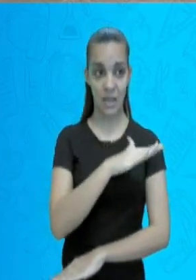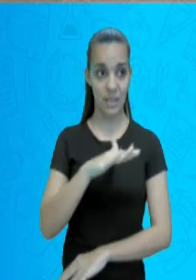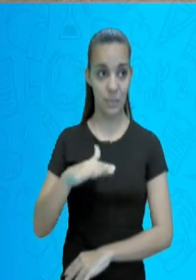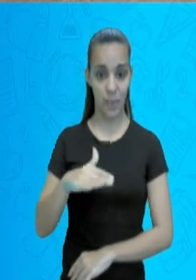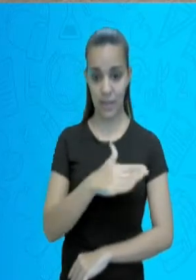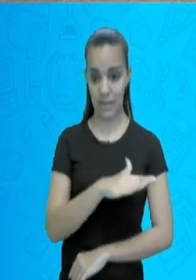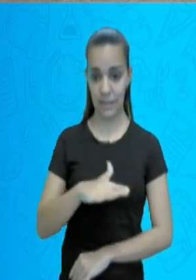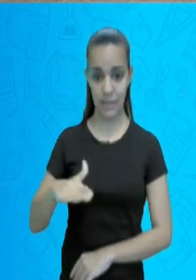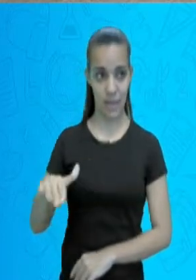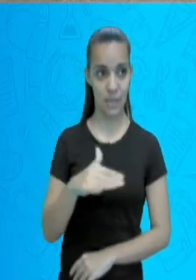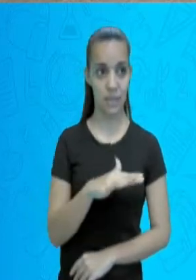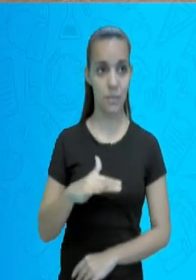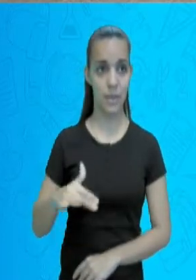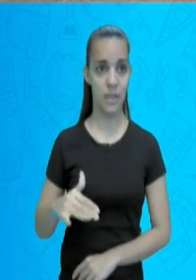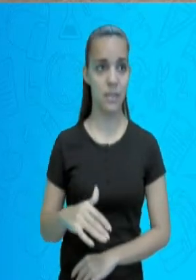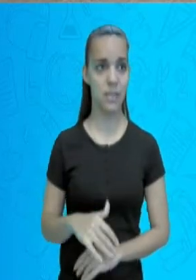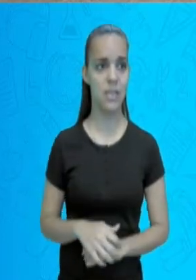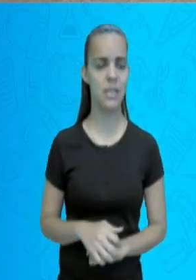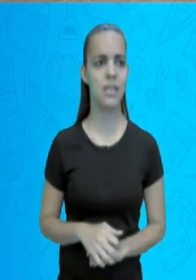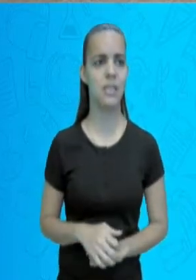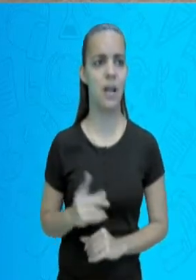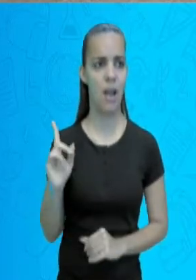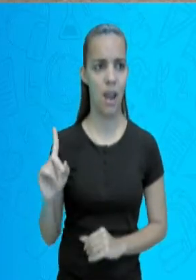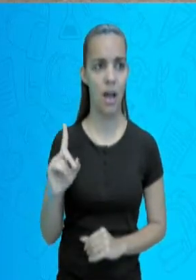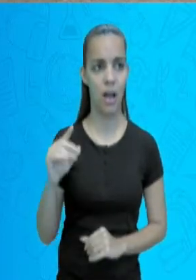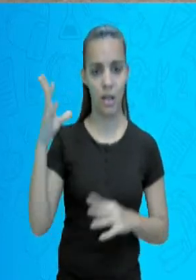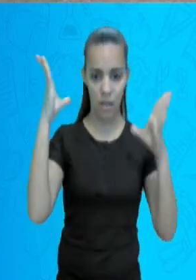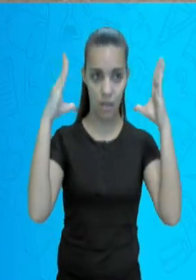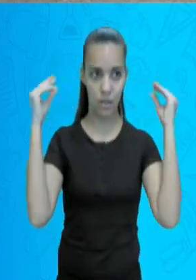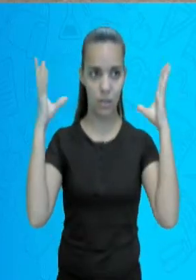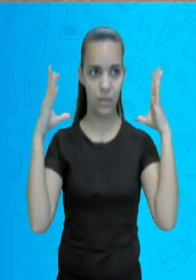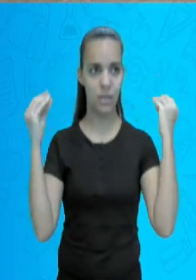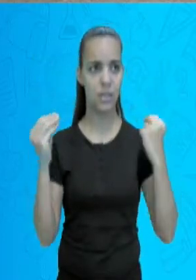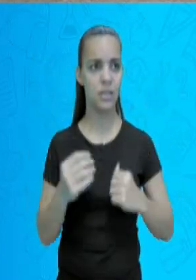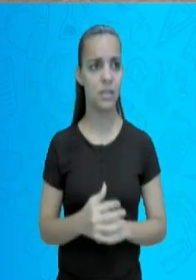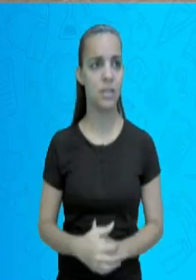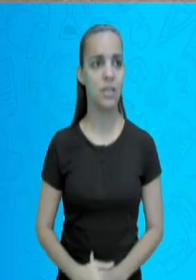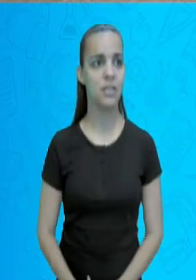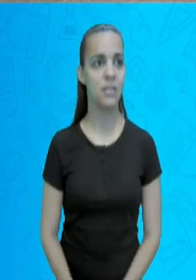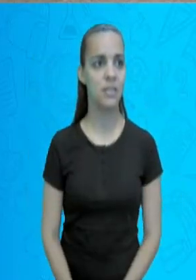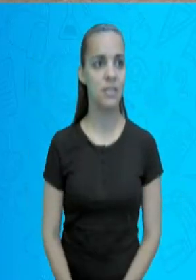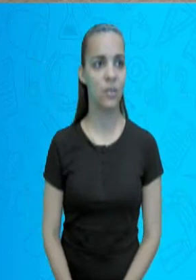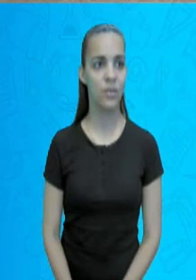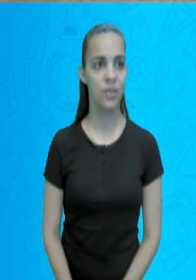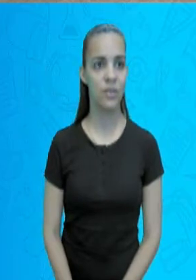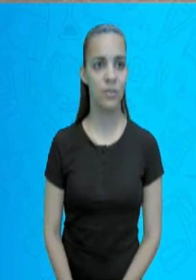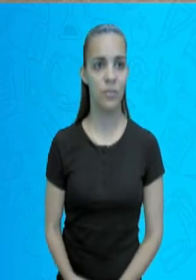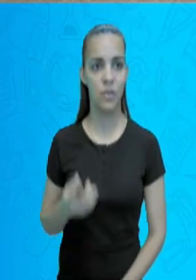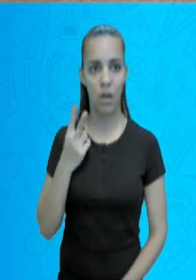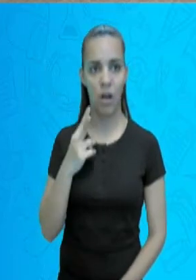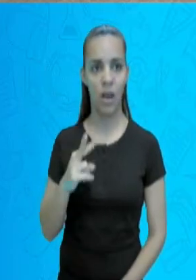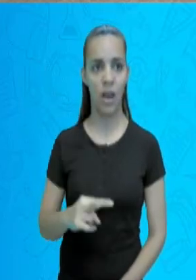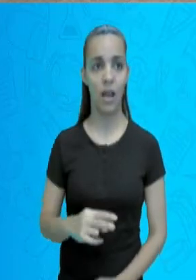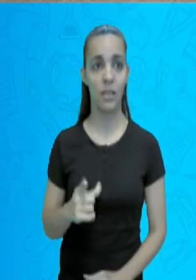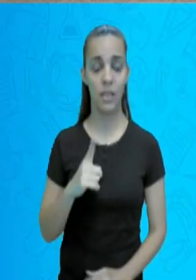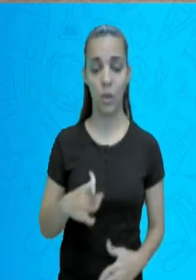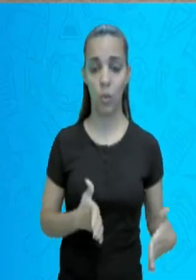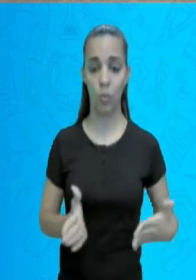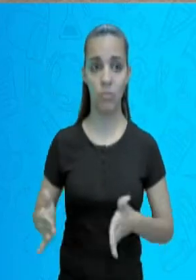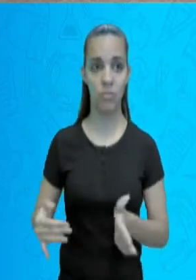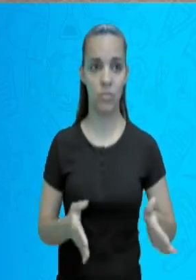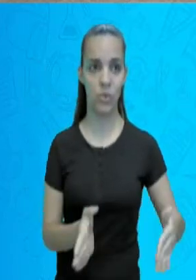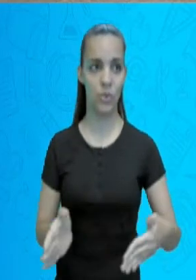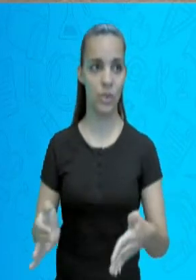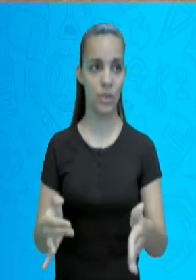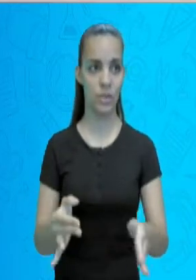vão influenciar, inclusive, nos meios de transportes? A navegação nós já vimos, e